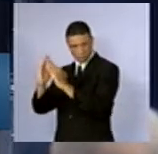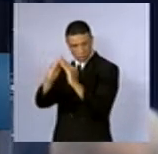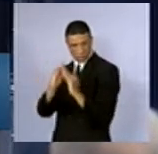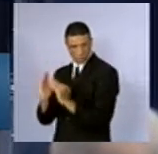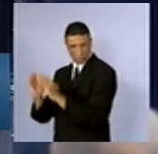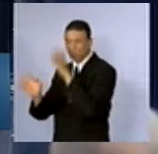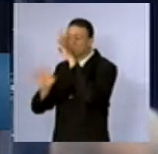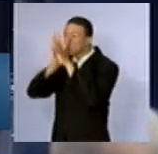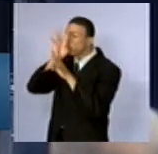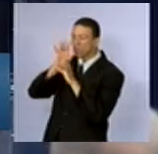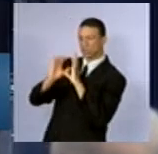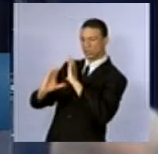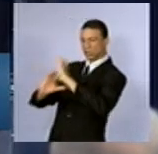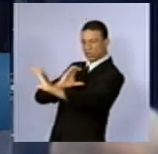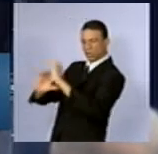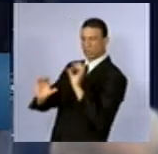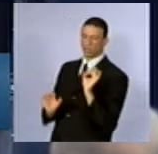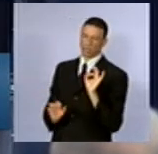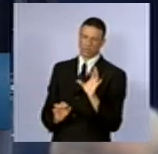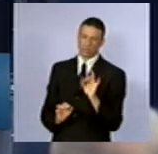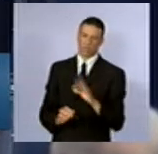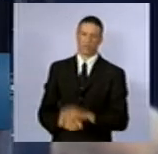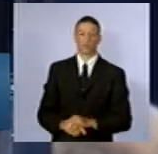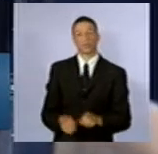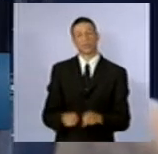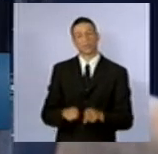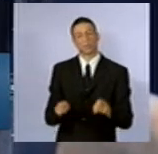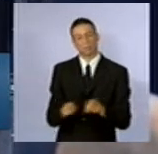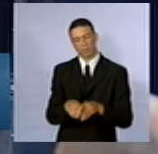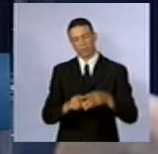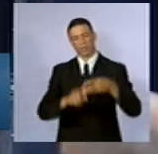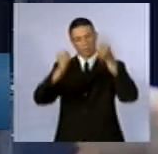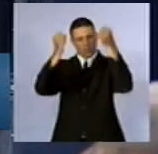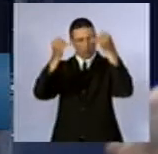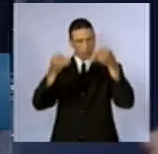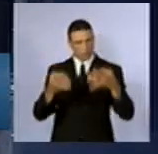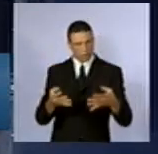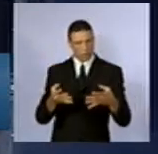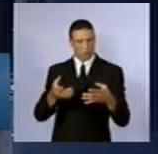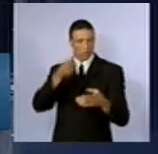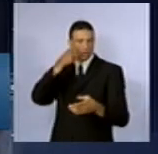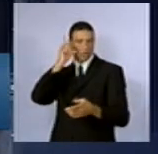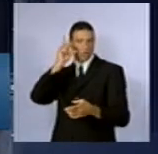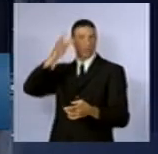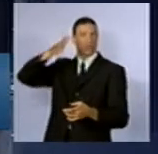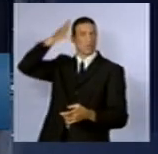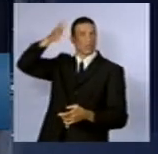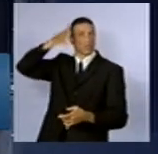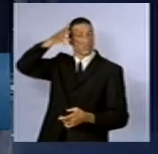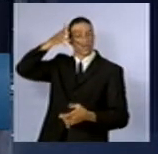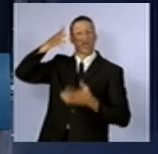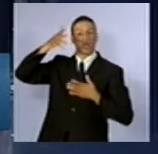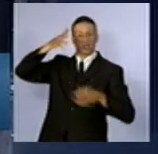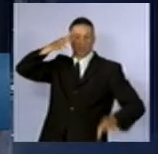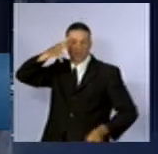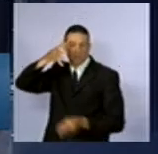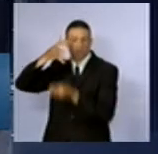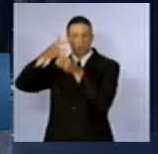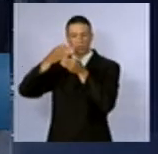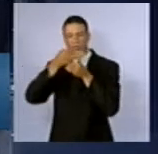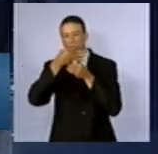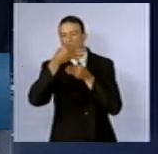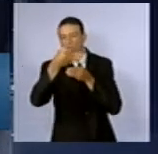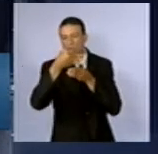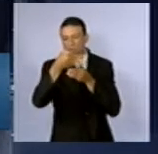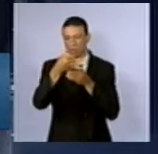naquela região. E, finalmente, só um pequeno detalhe também que foi comentado ontem a respeito da